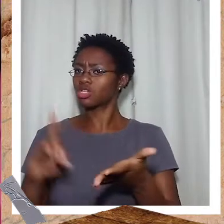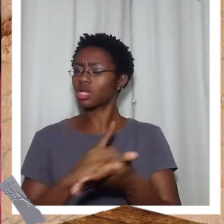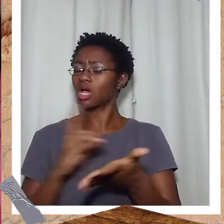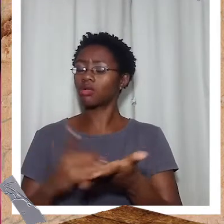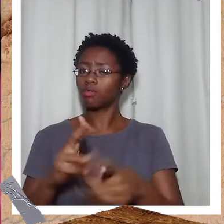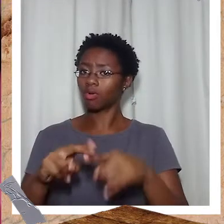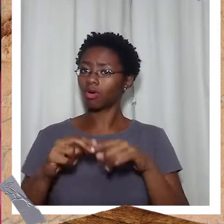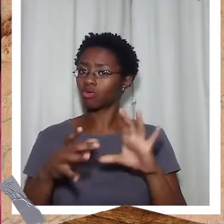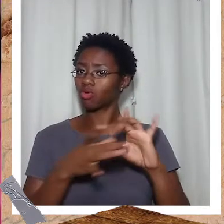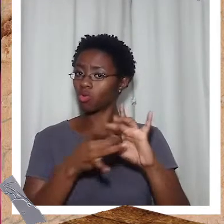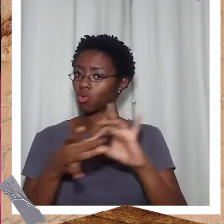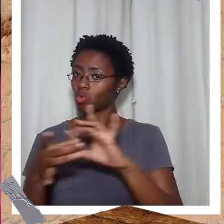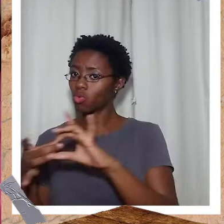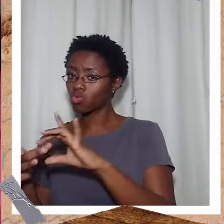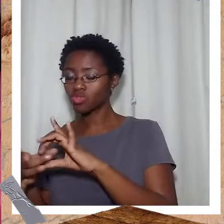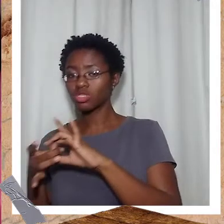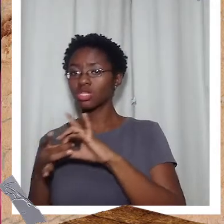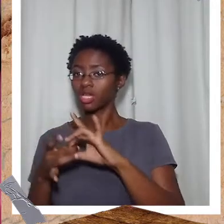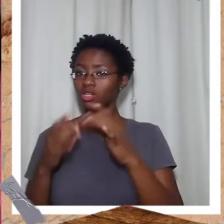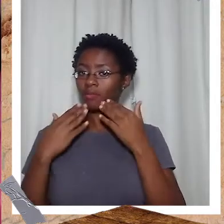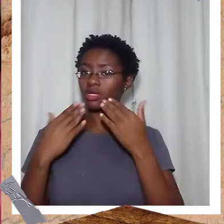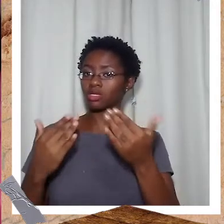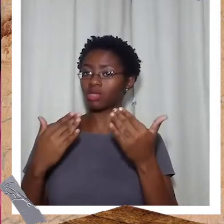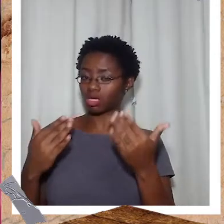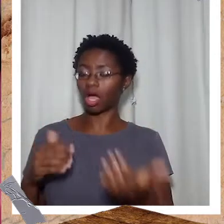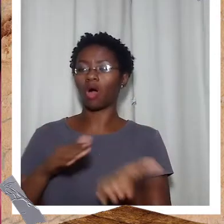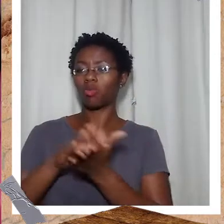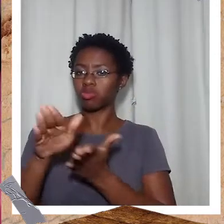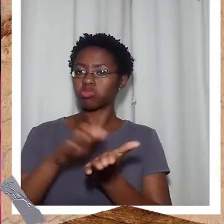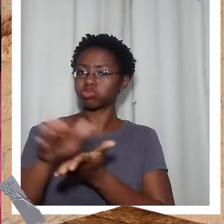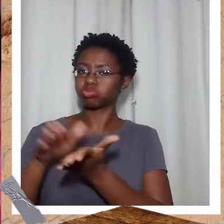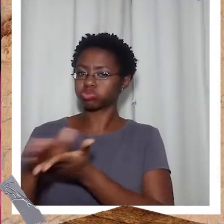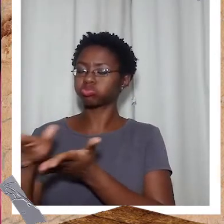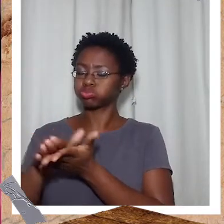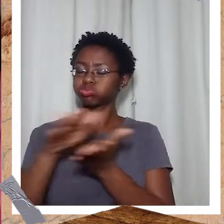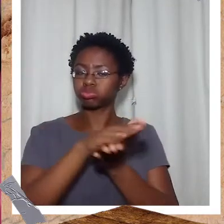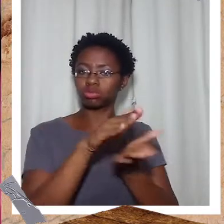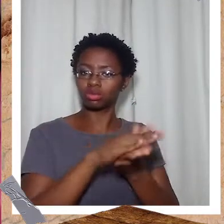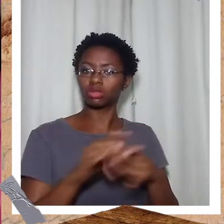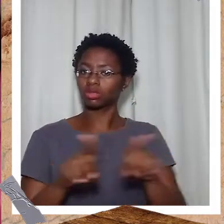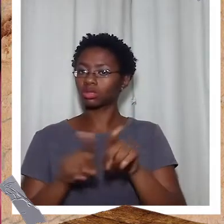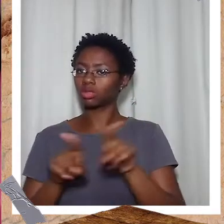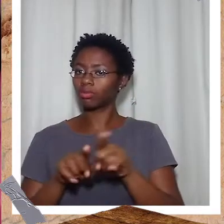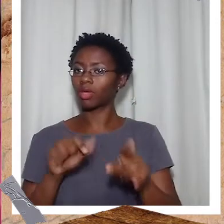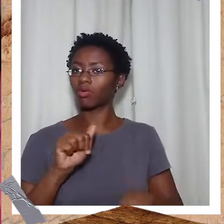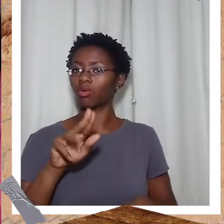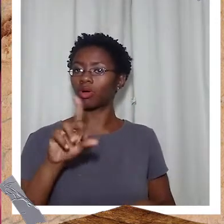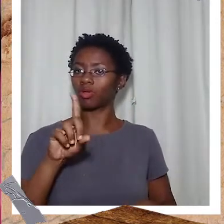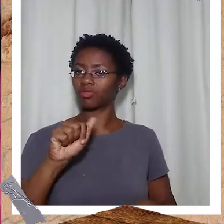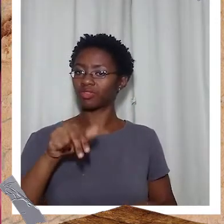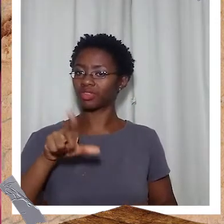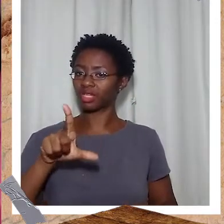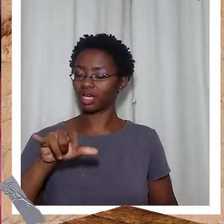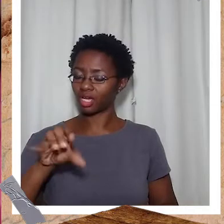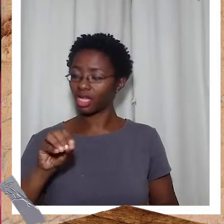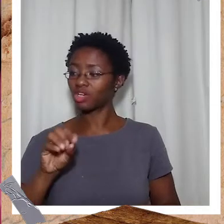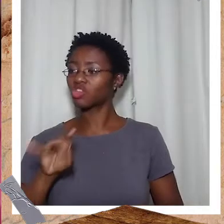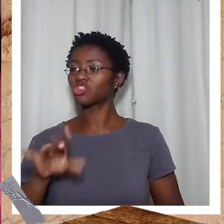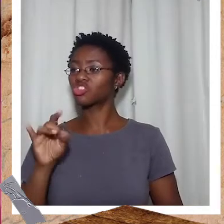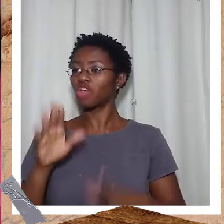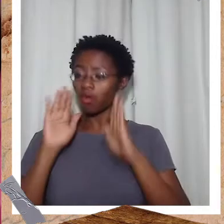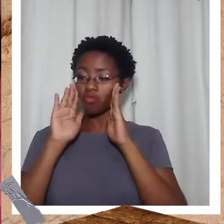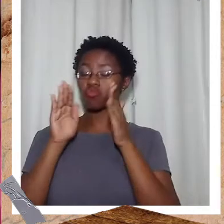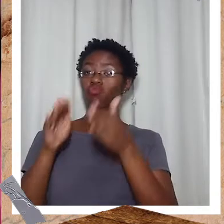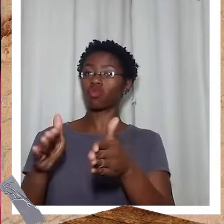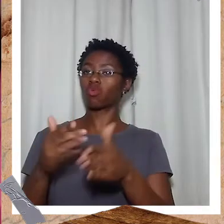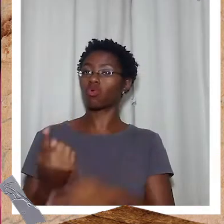de apresentação dela ao grande público, o contexto dela de publicação mediada pela presença do Audálio Dantas, deu prioridade a uma